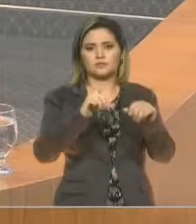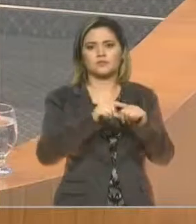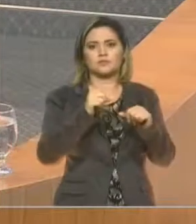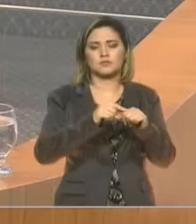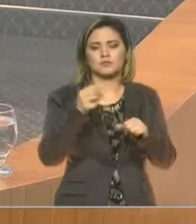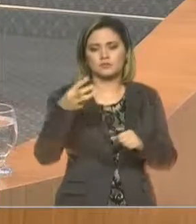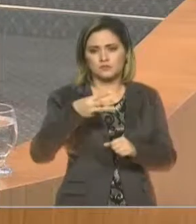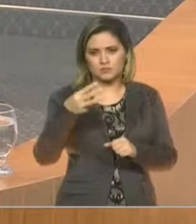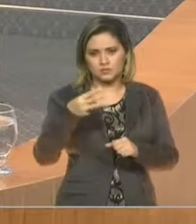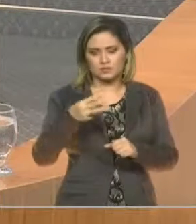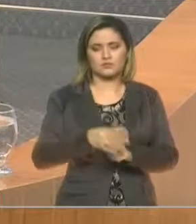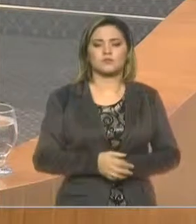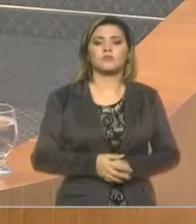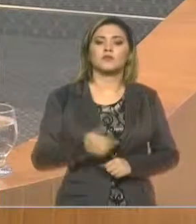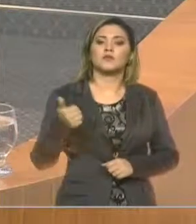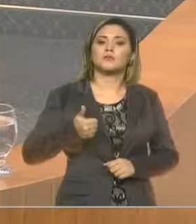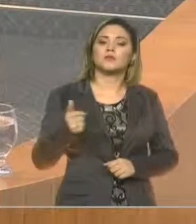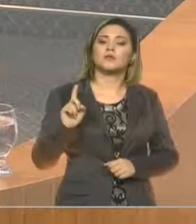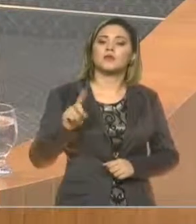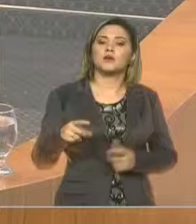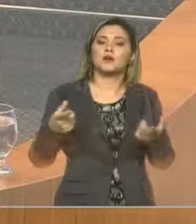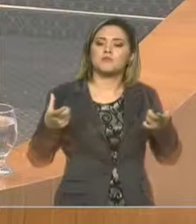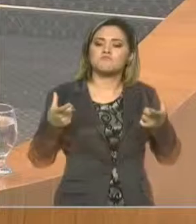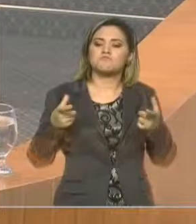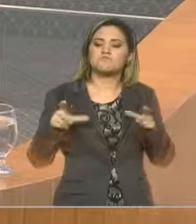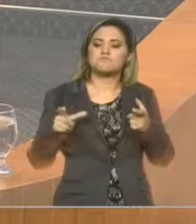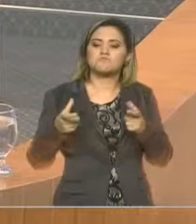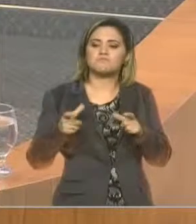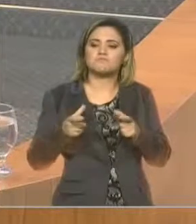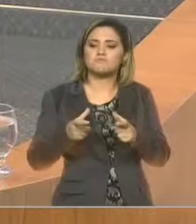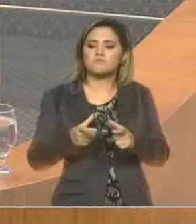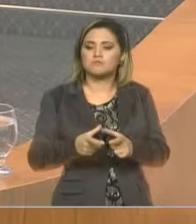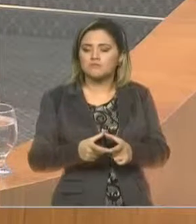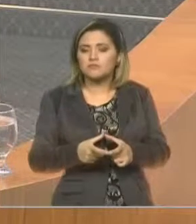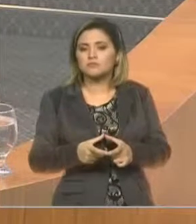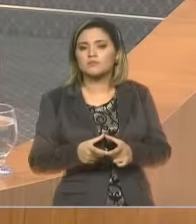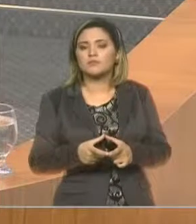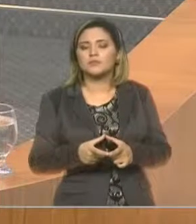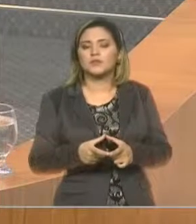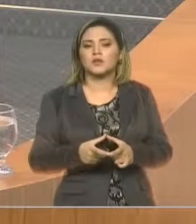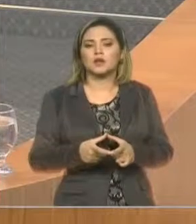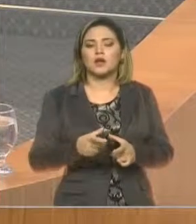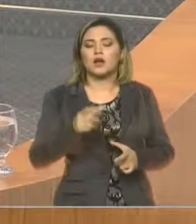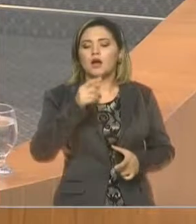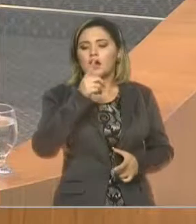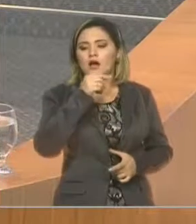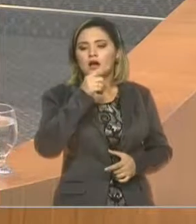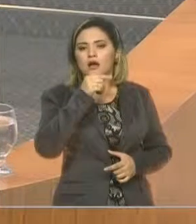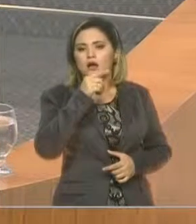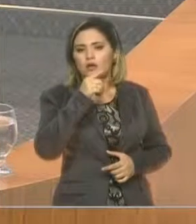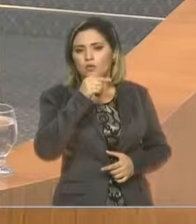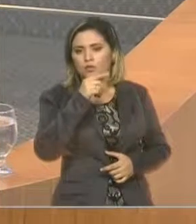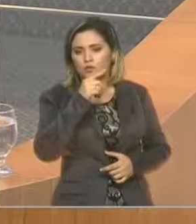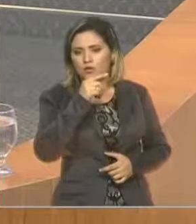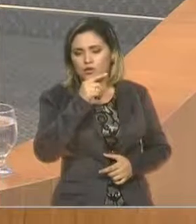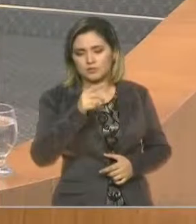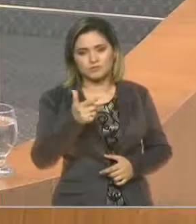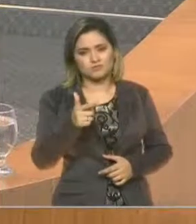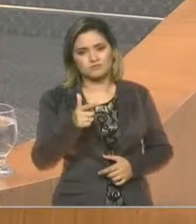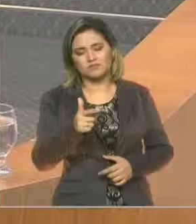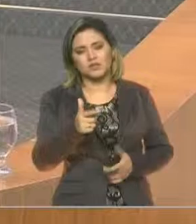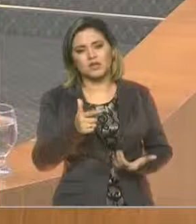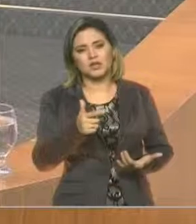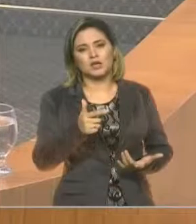primeiro, obviamente, reduzir o volume do escoado de águas pluviais sem manejo adequado. Fazer com que